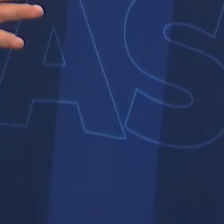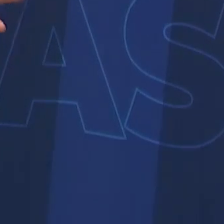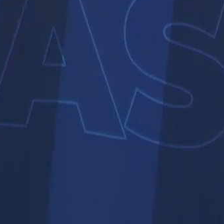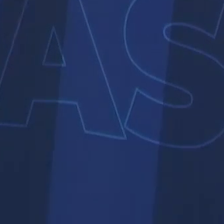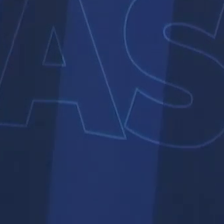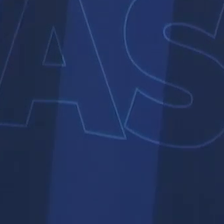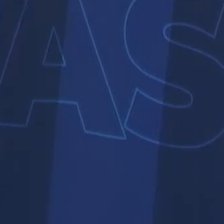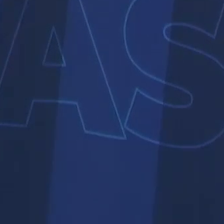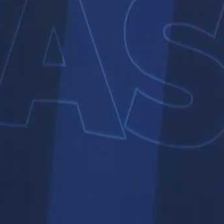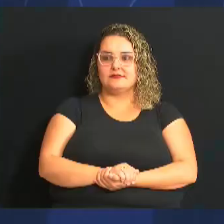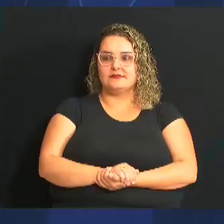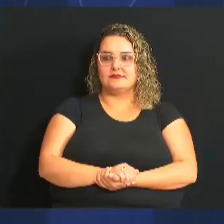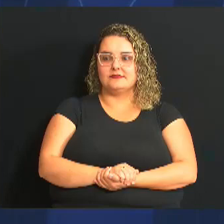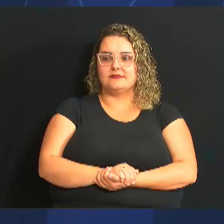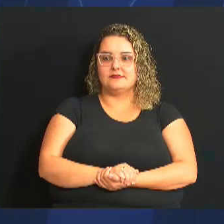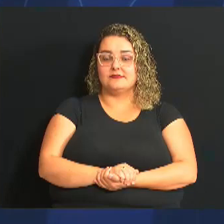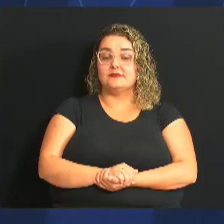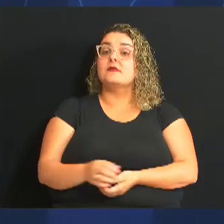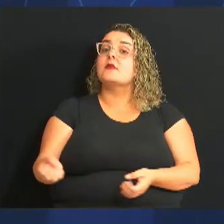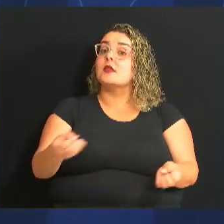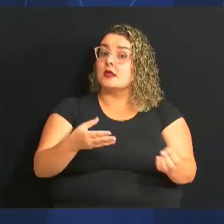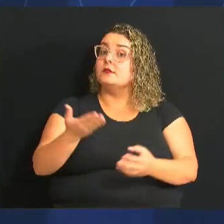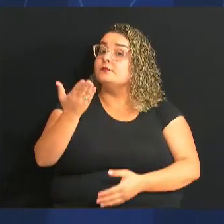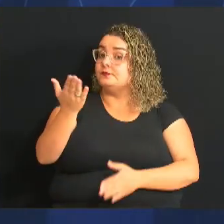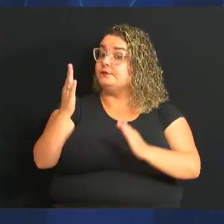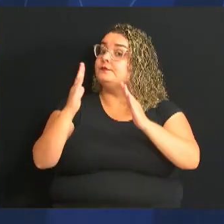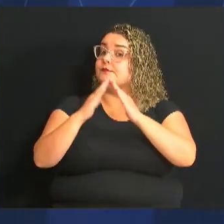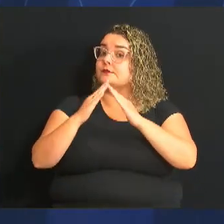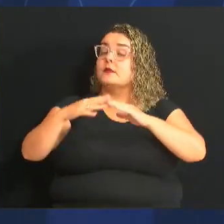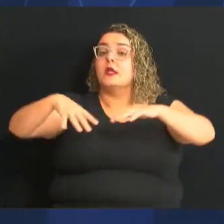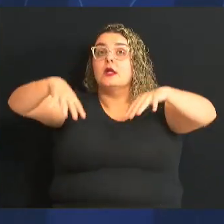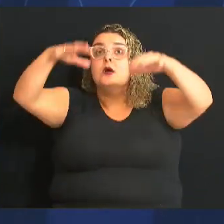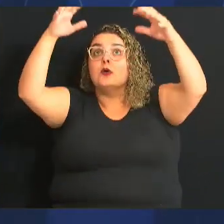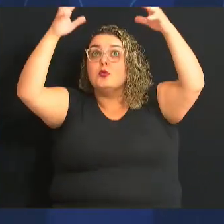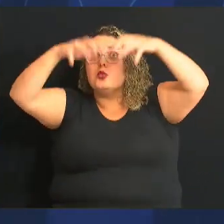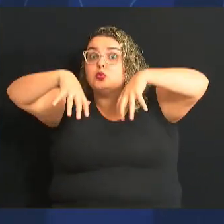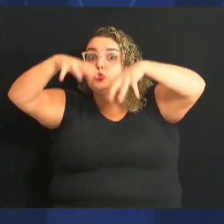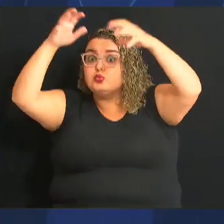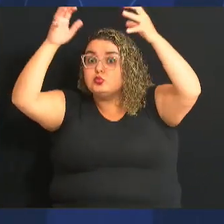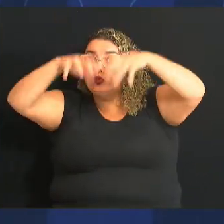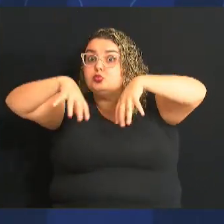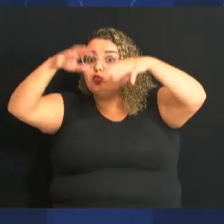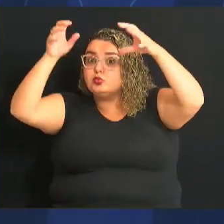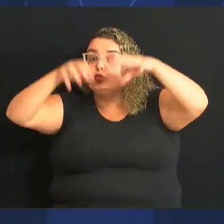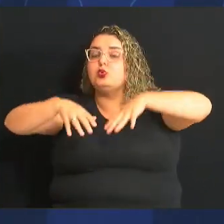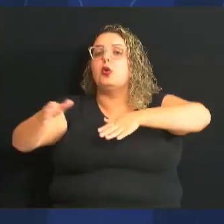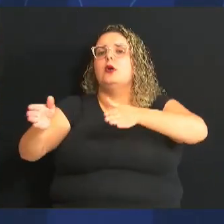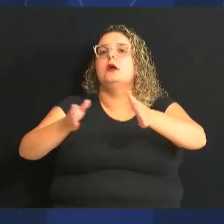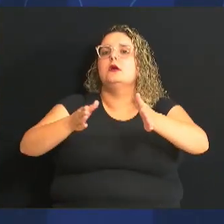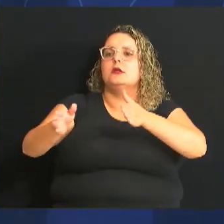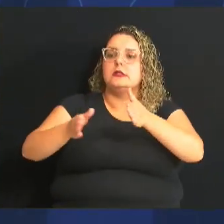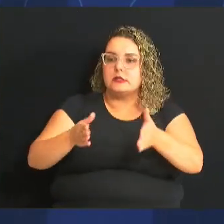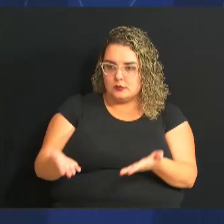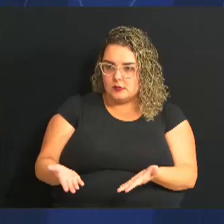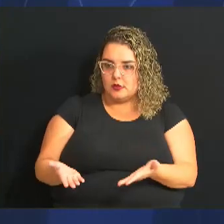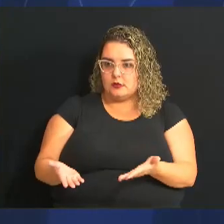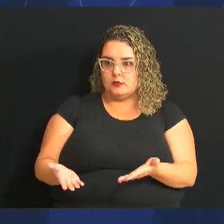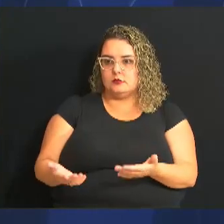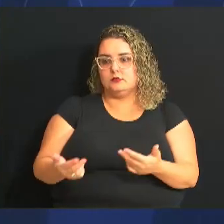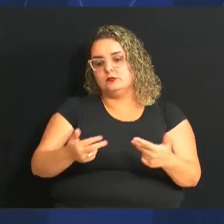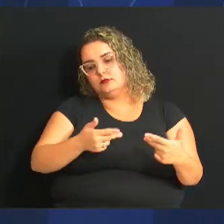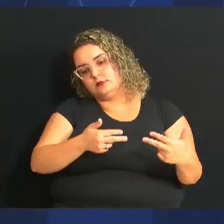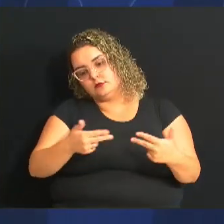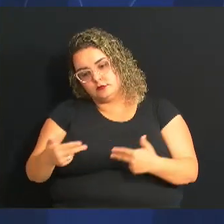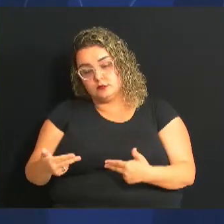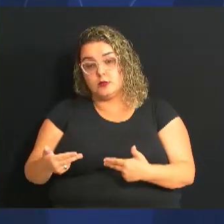Vamos atualizar você de casa então aí sobre a chuva que cai neste momento na cidade de Campinas. Pela ordem cronológica, a gente